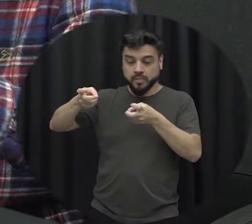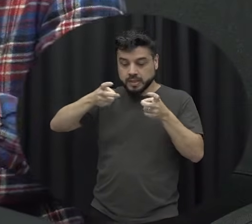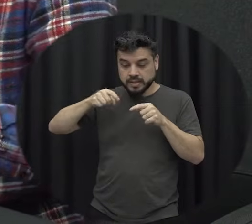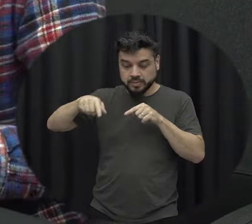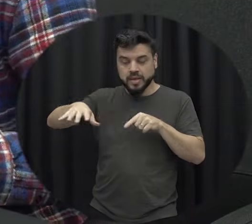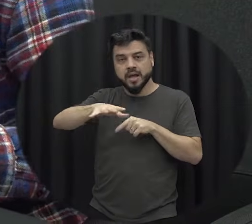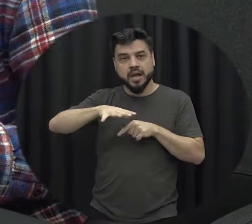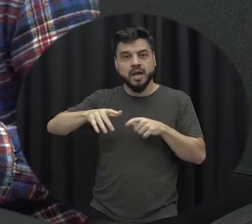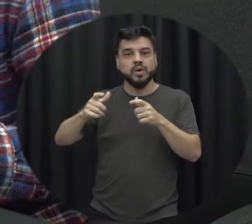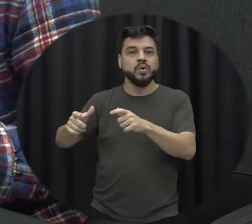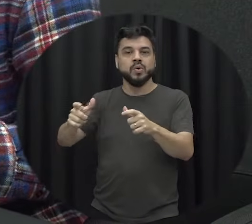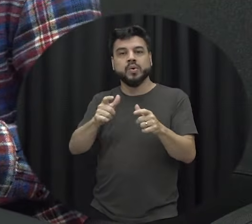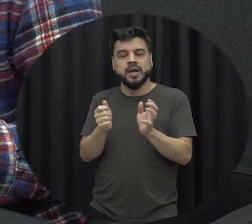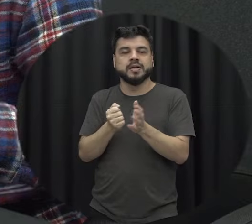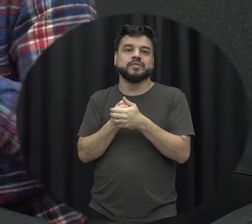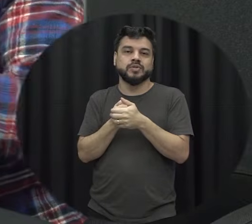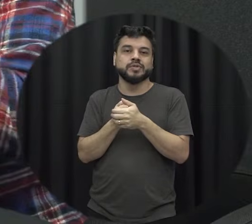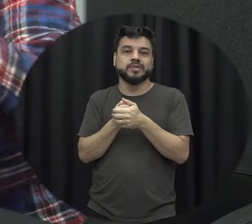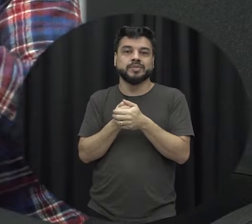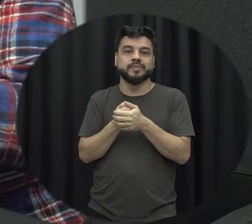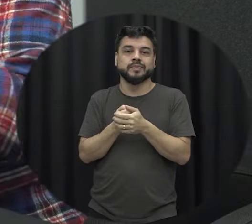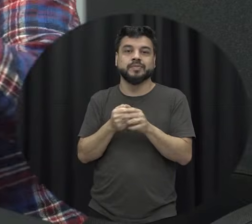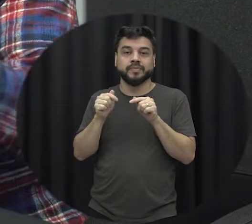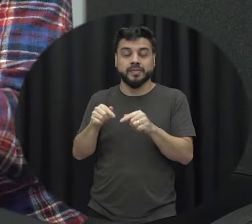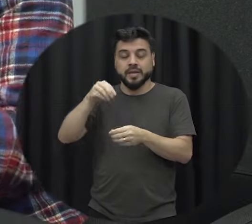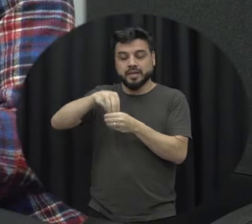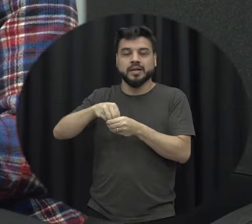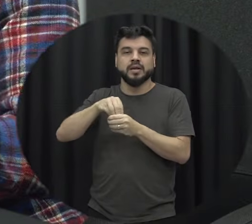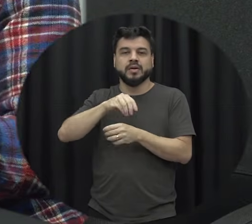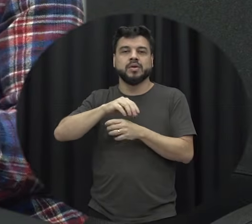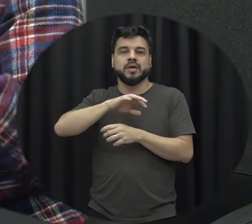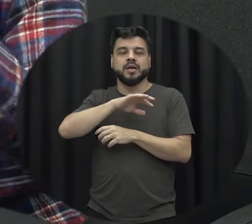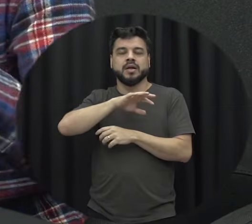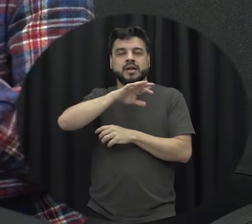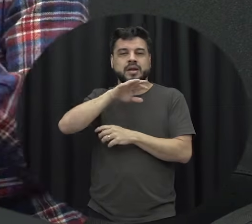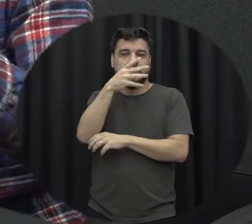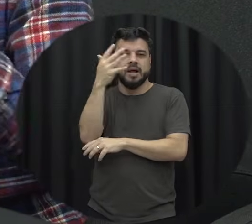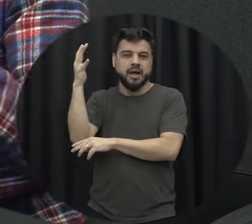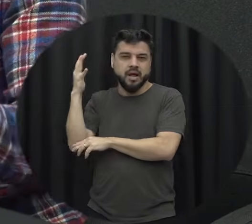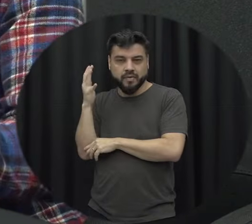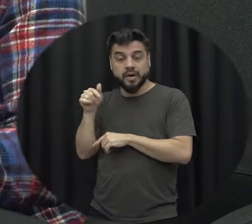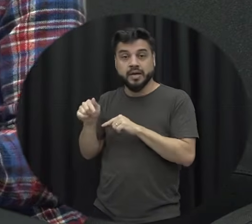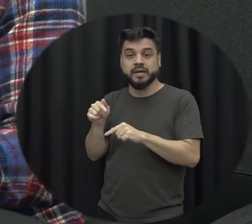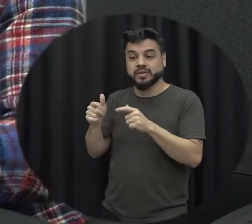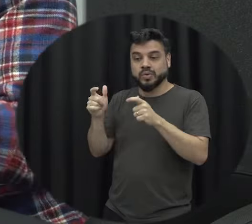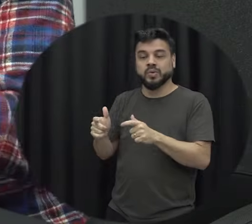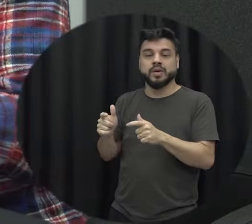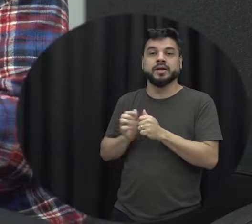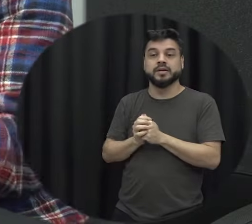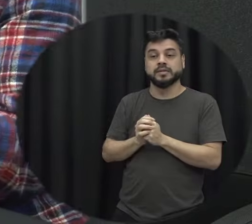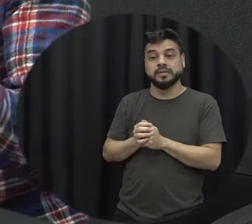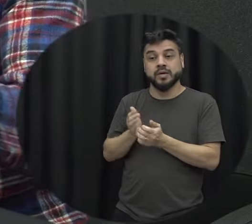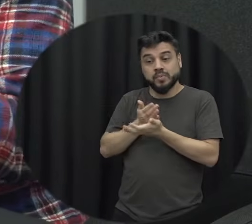mostrar essas formas escondidas dentro da floresta, em regiões desmatadas. E aí esses estudos estão ocorrendo aí,